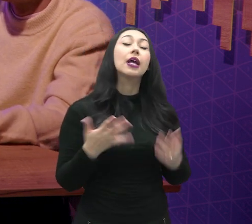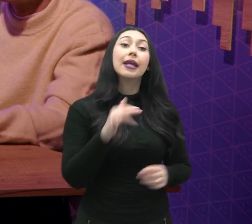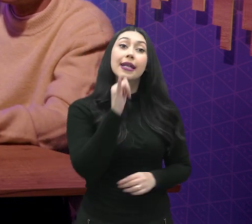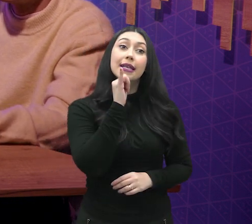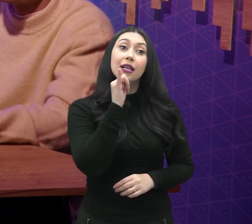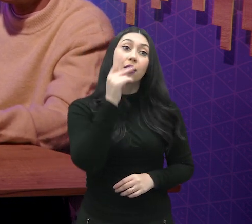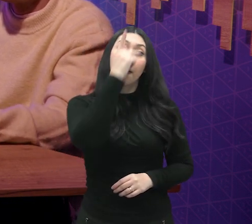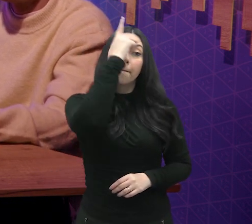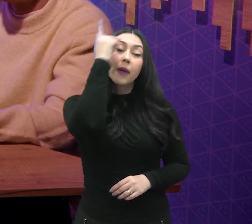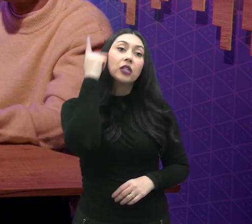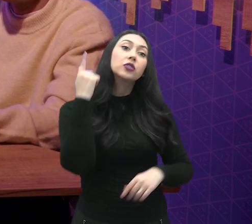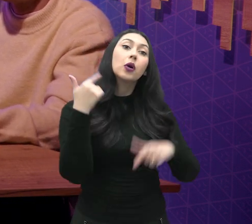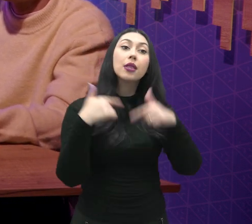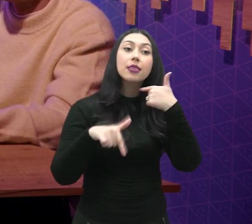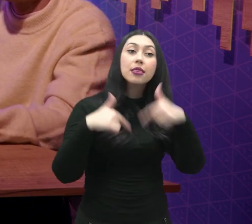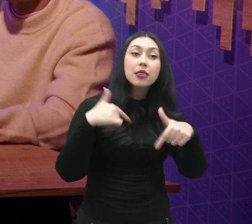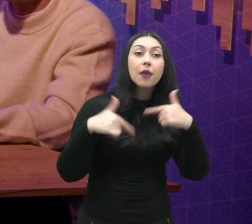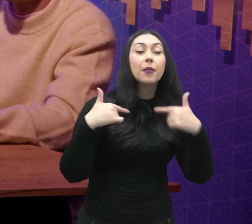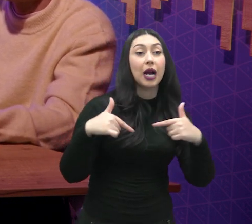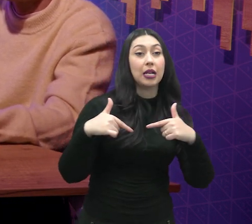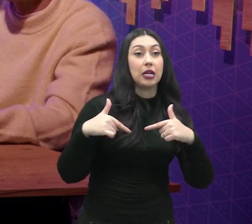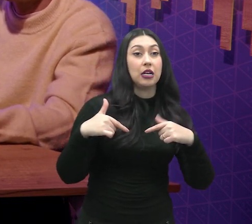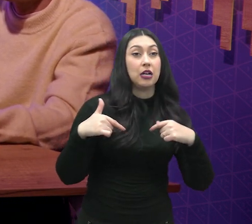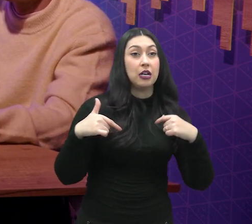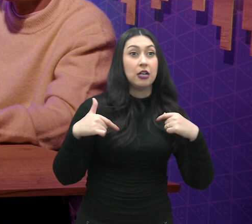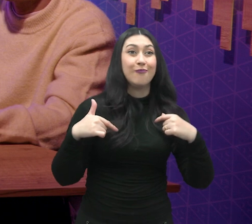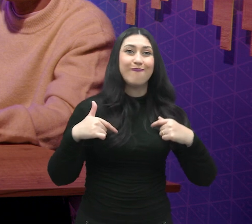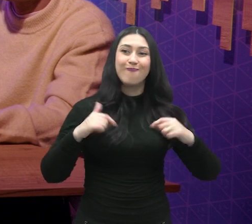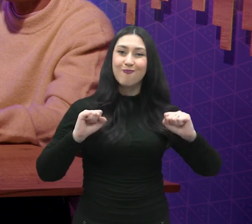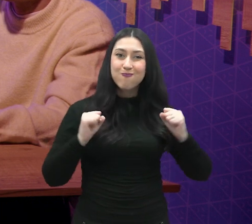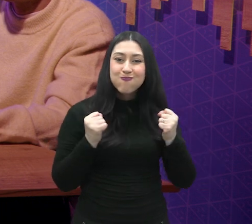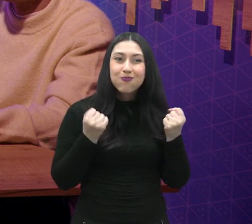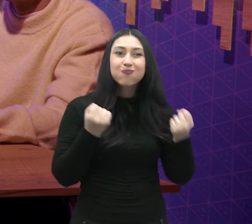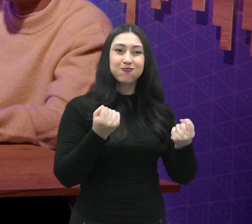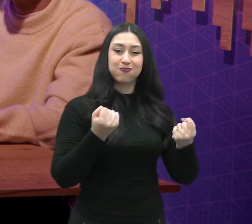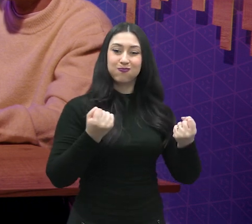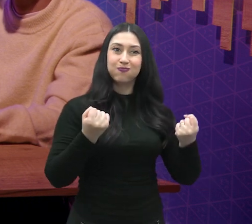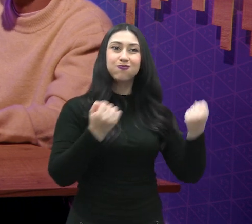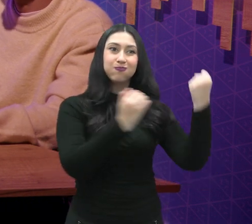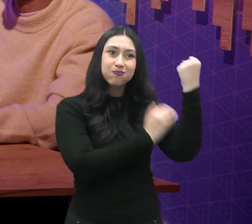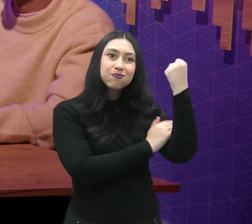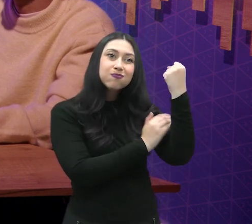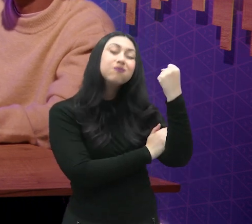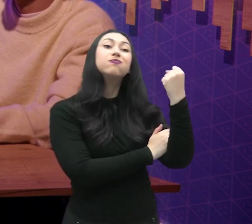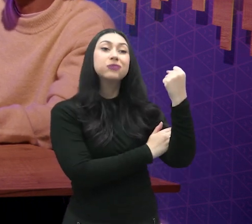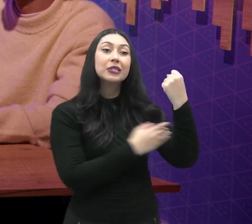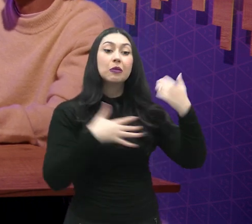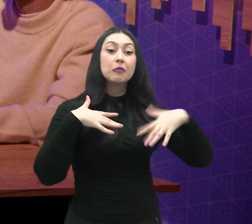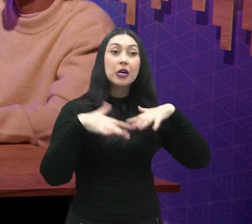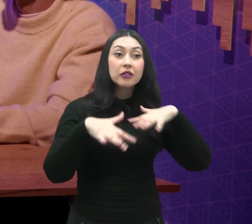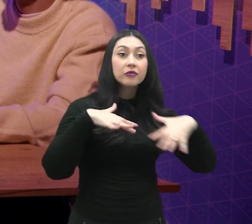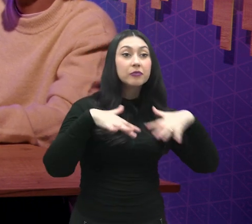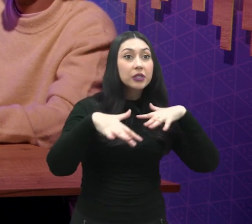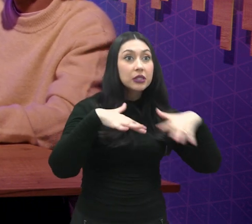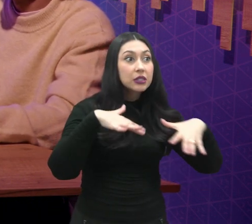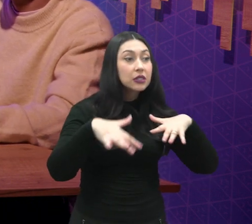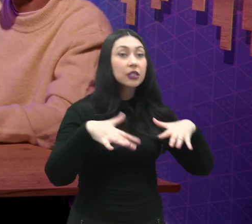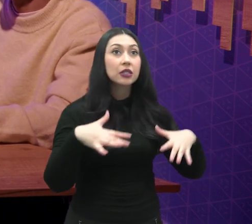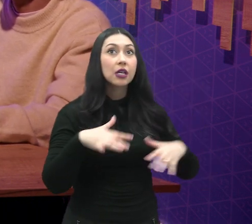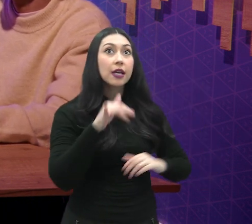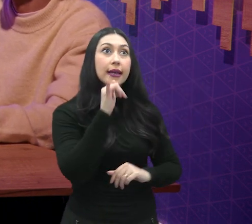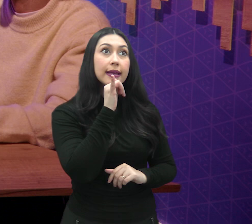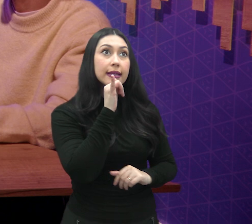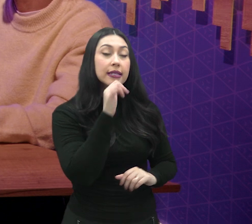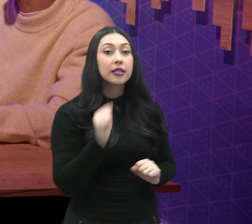para desligar. E daí, por exemplo, quem faz um trabalho físico. Então, pessoas, por exemplo, que trabalham realmente movimentando